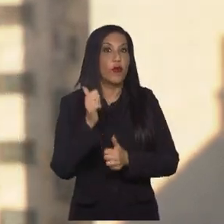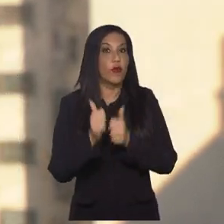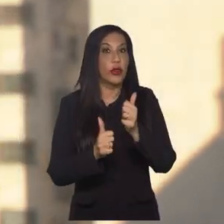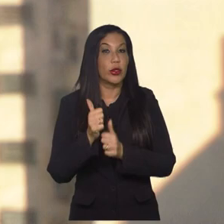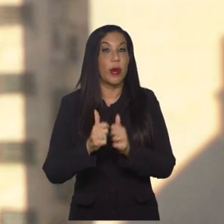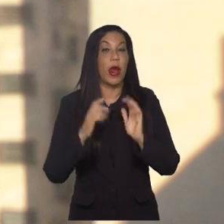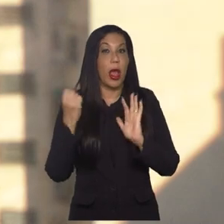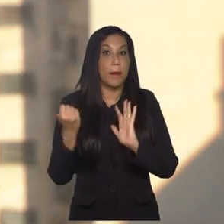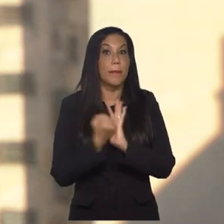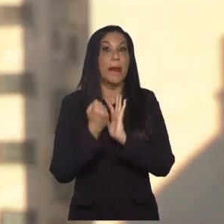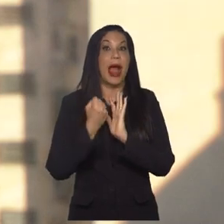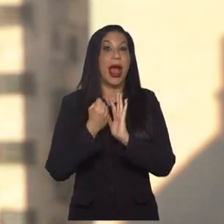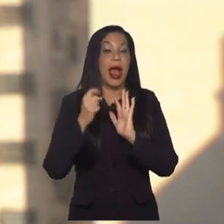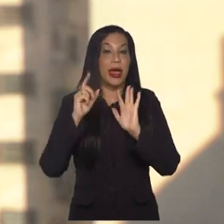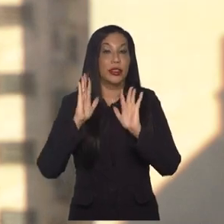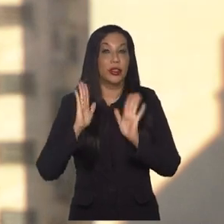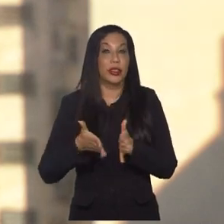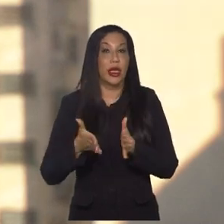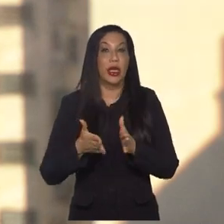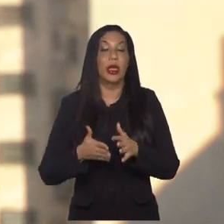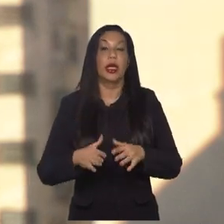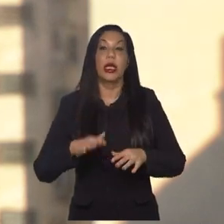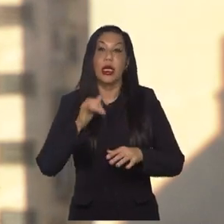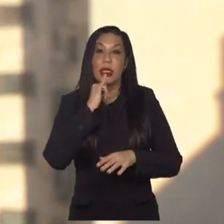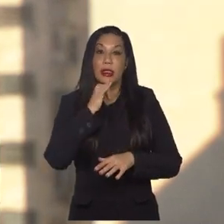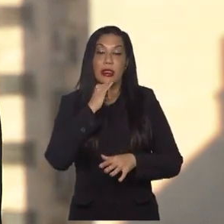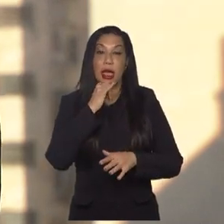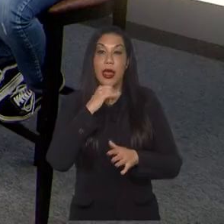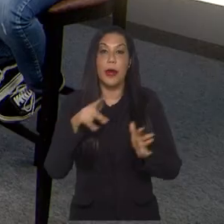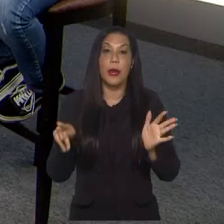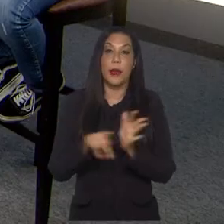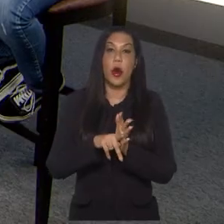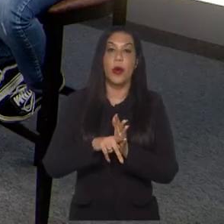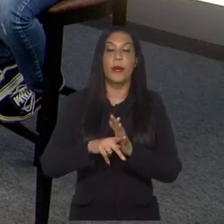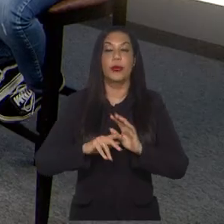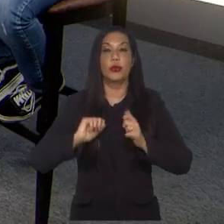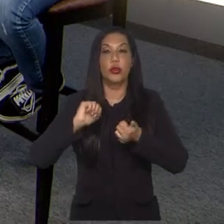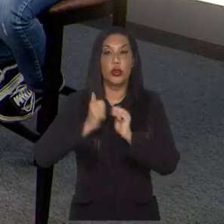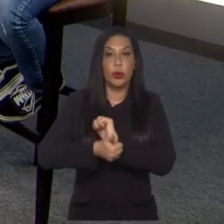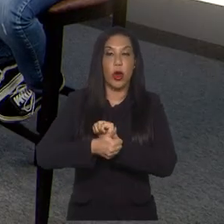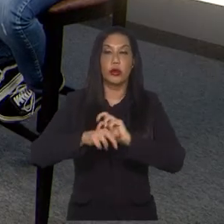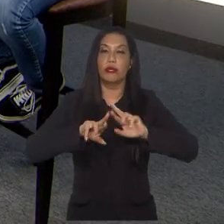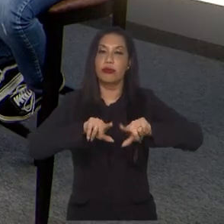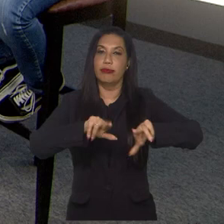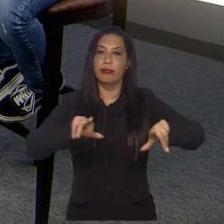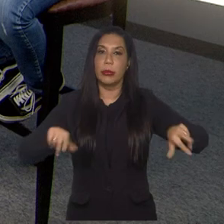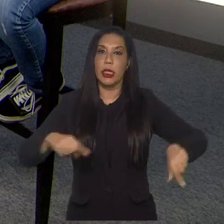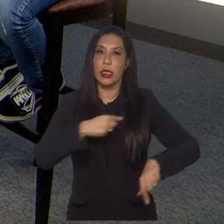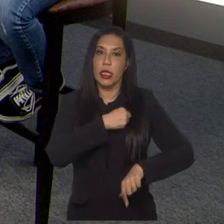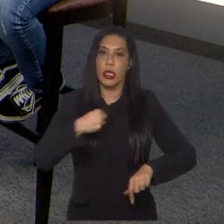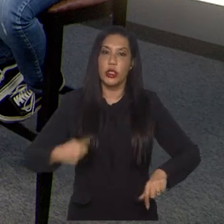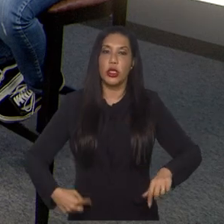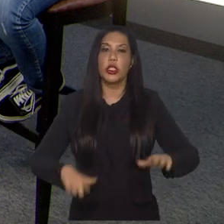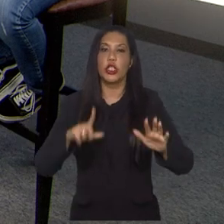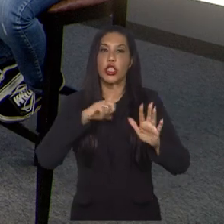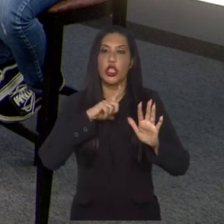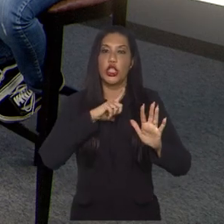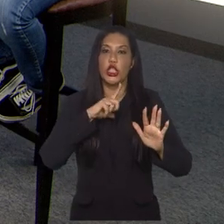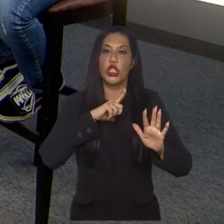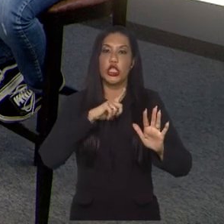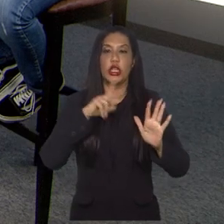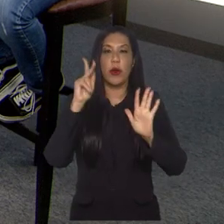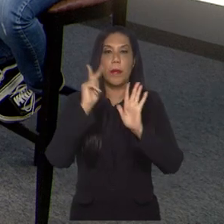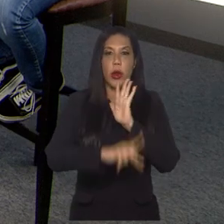É uma marca, né, desses tipos de estados. Exatamente. Uhum. É para todos os esportes, você tem um programa estatal